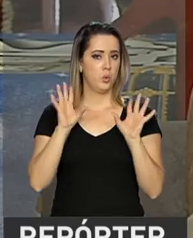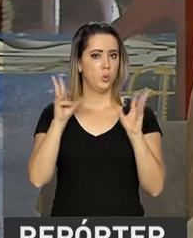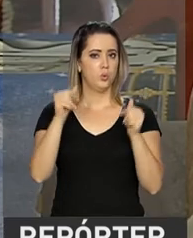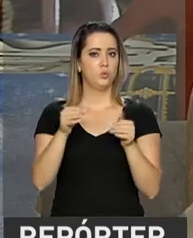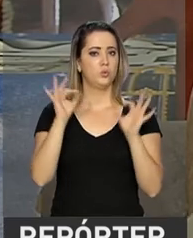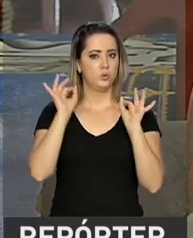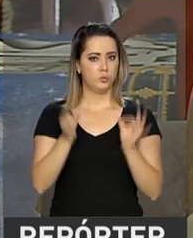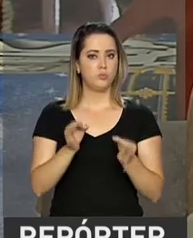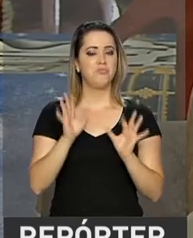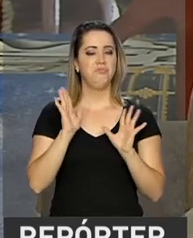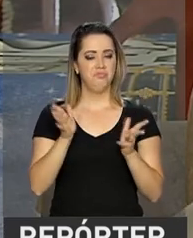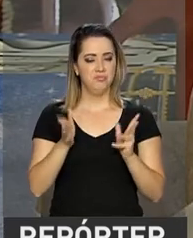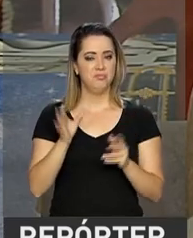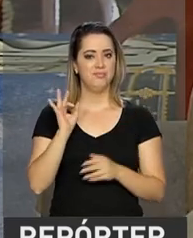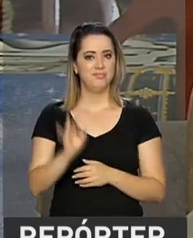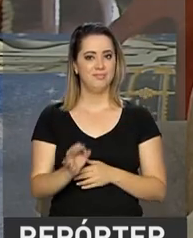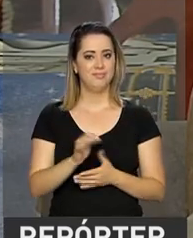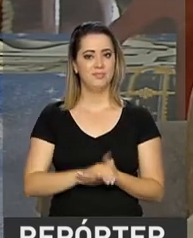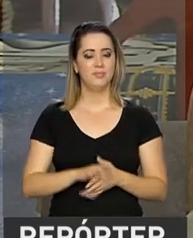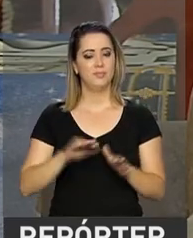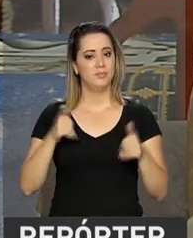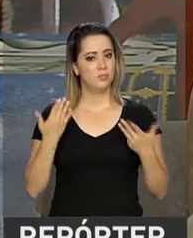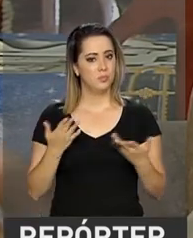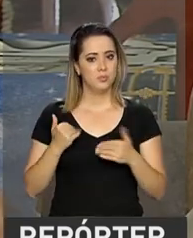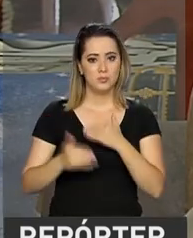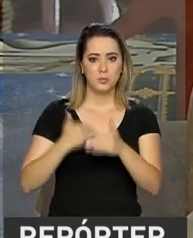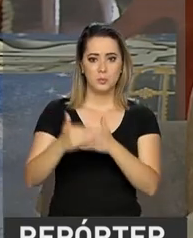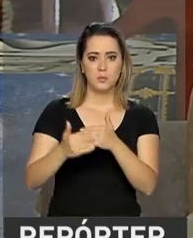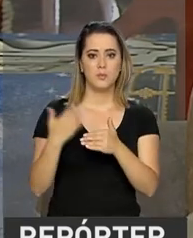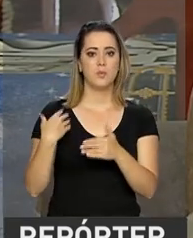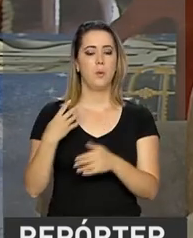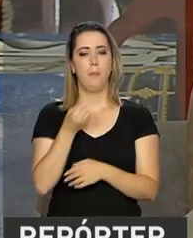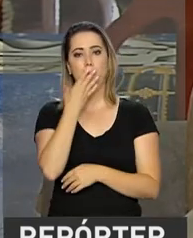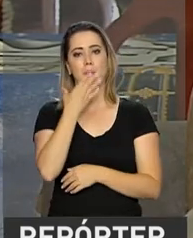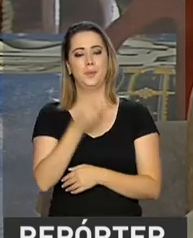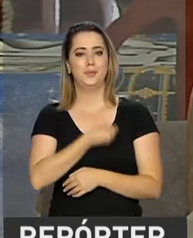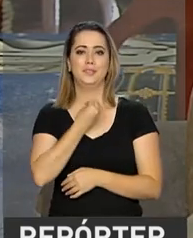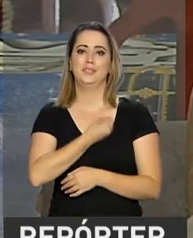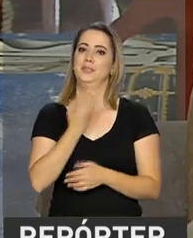dar tudo certo, que já deu certo, graças a Deus, né? Então, daqui para frente, só coisa boa.